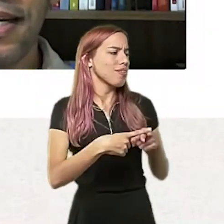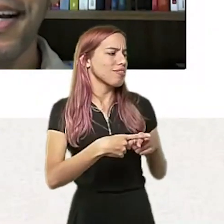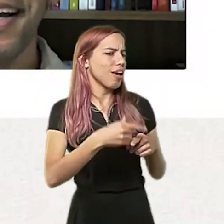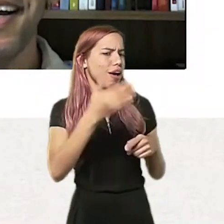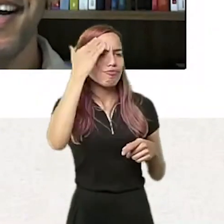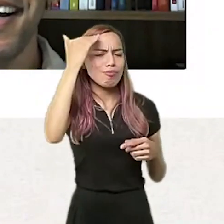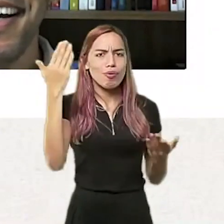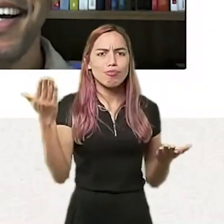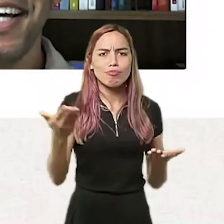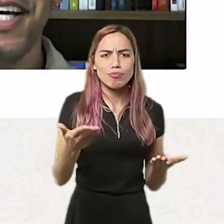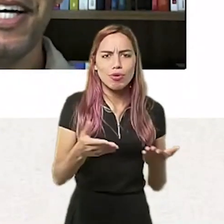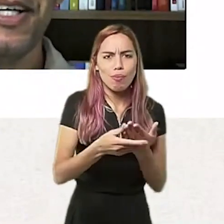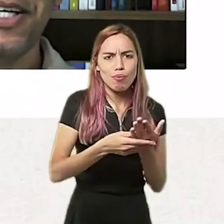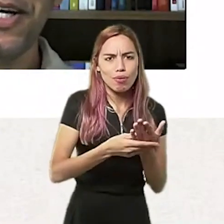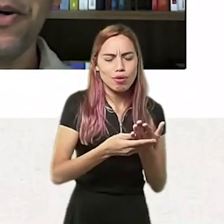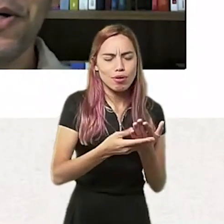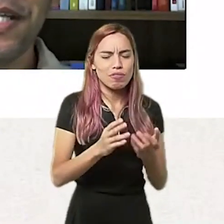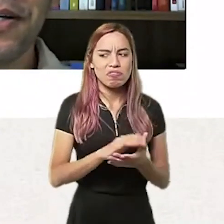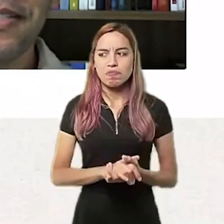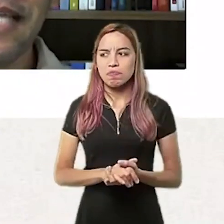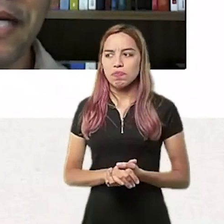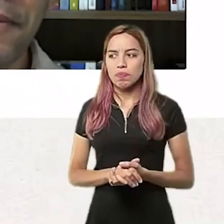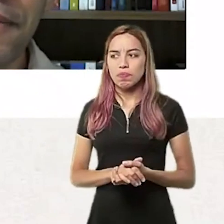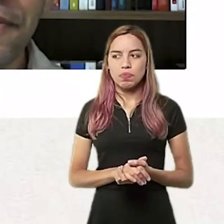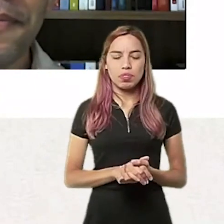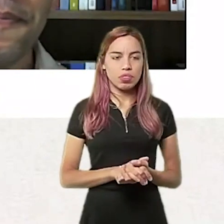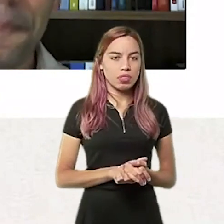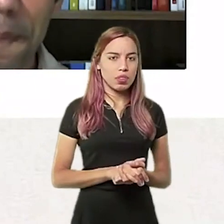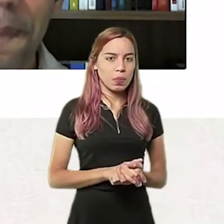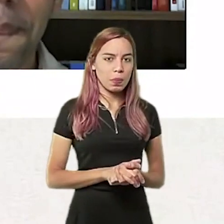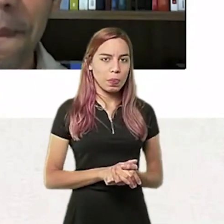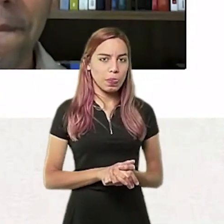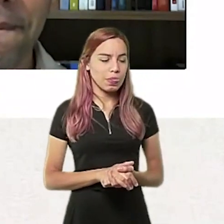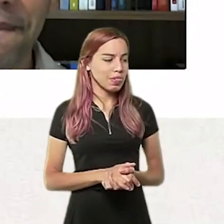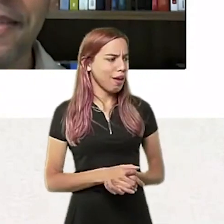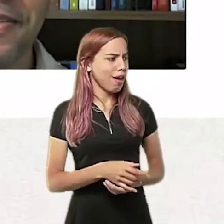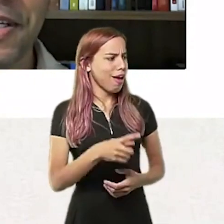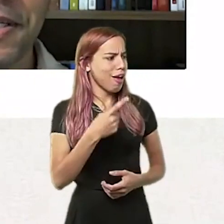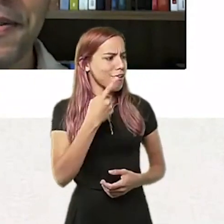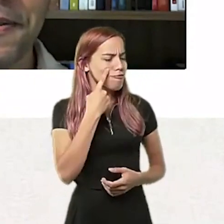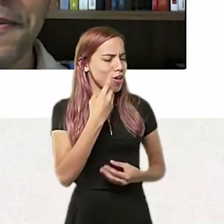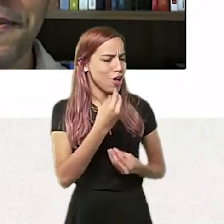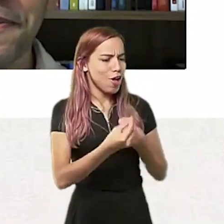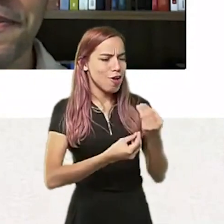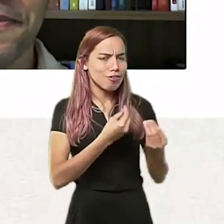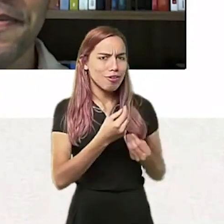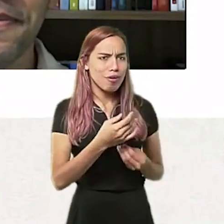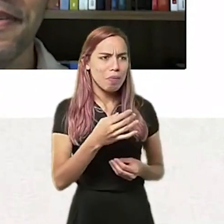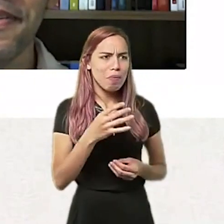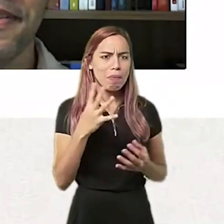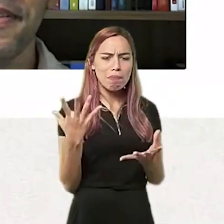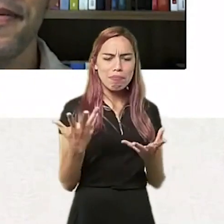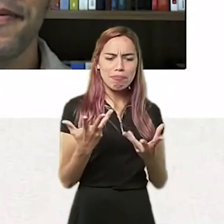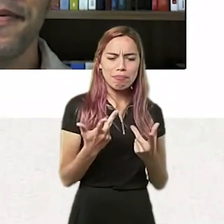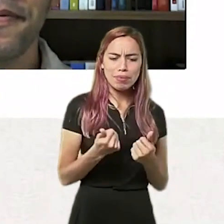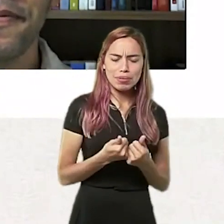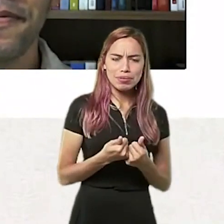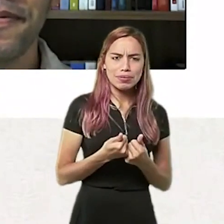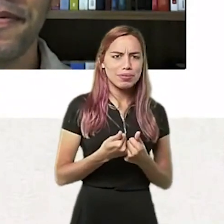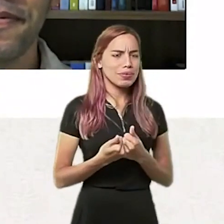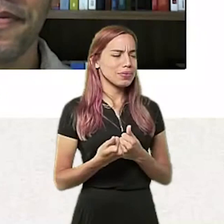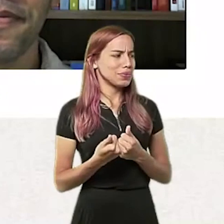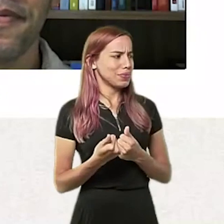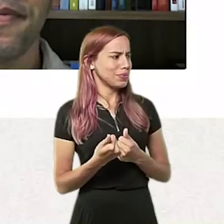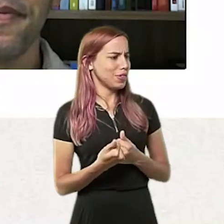Coisa, né? Não, assim, é incrível, né? De trazer essa ancestralidade do nosso